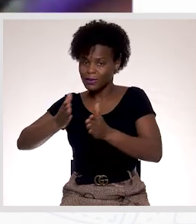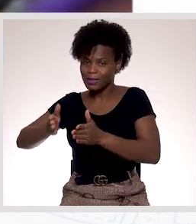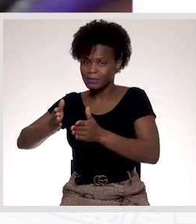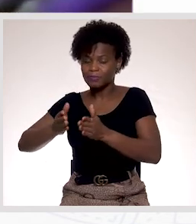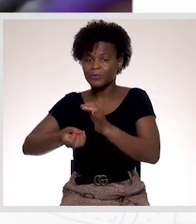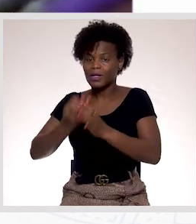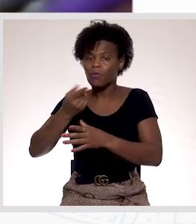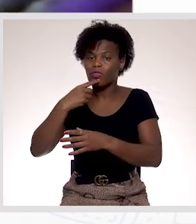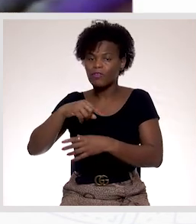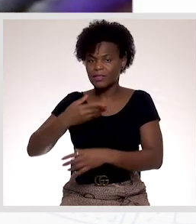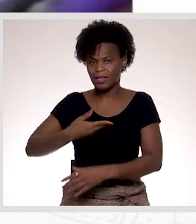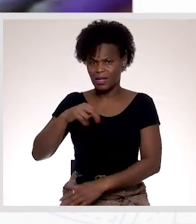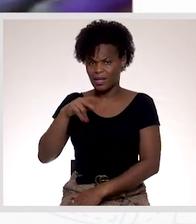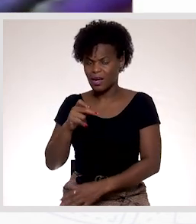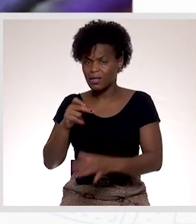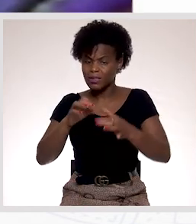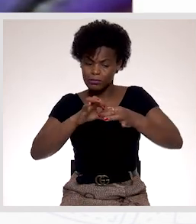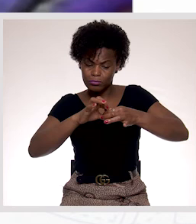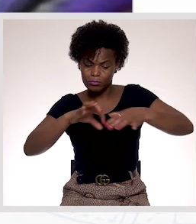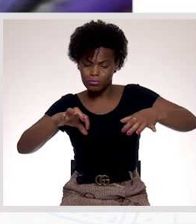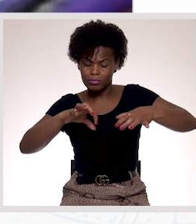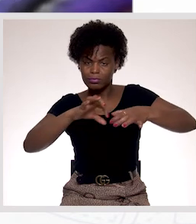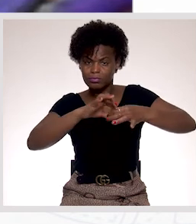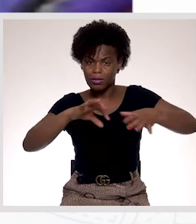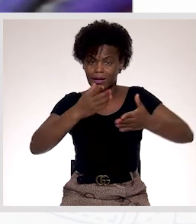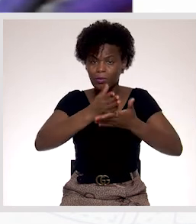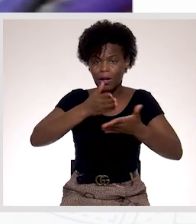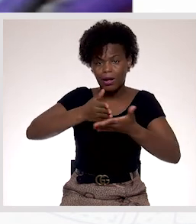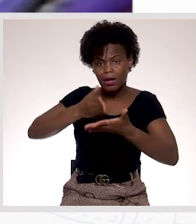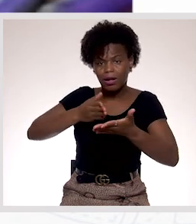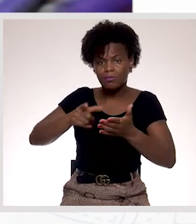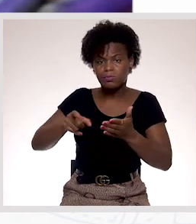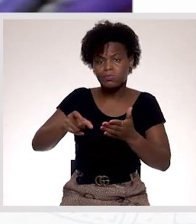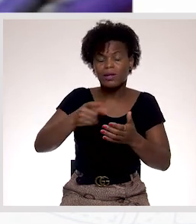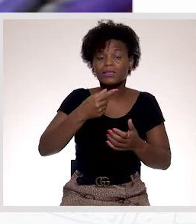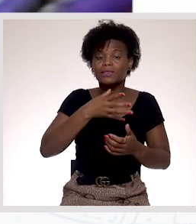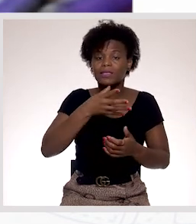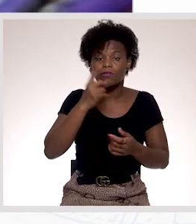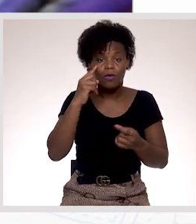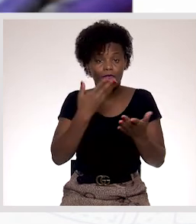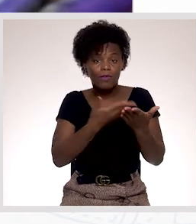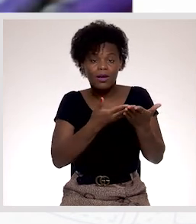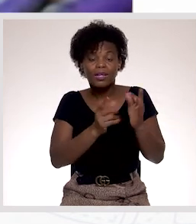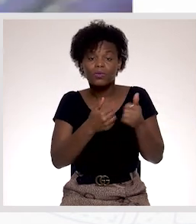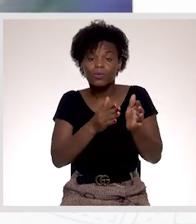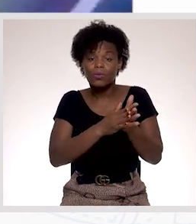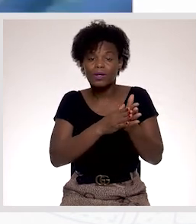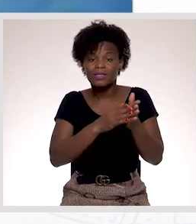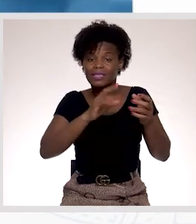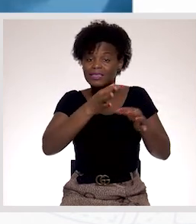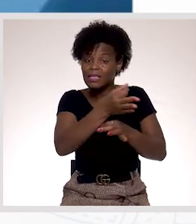processo de replicação de DNA permite dividir ativamente células bacterianas, certificando que todas as células